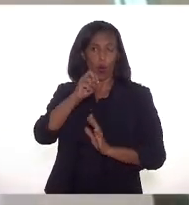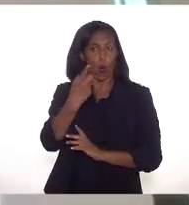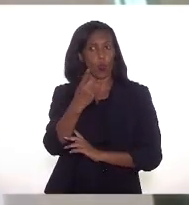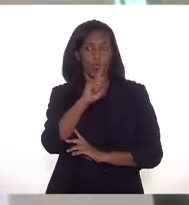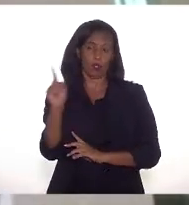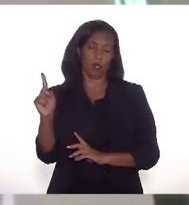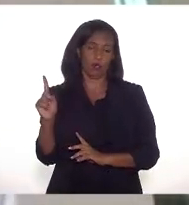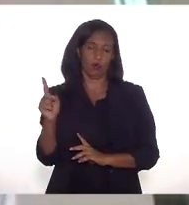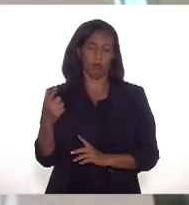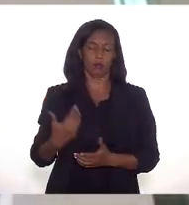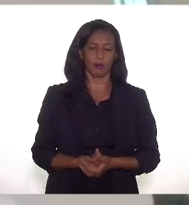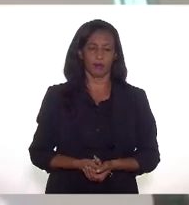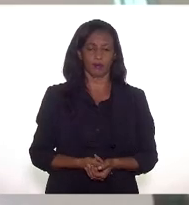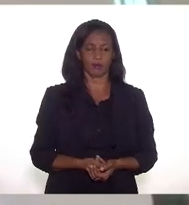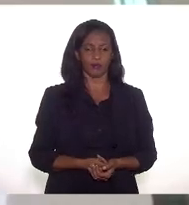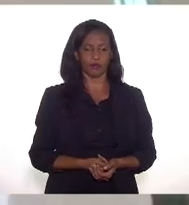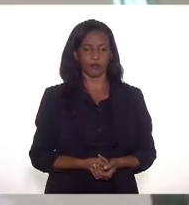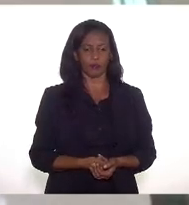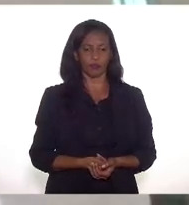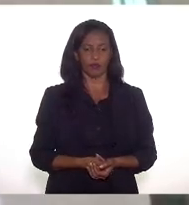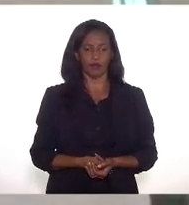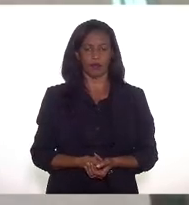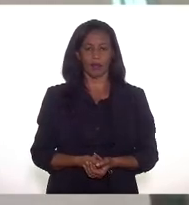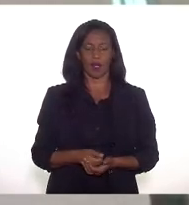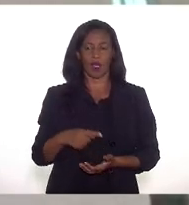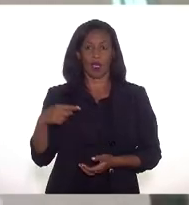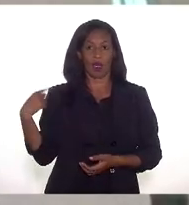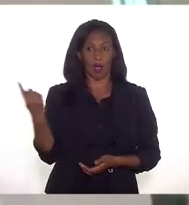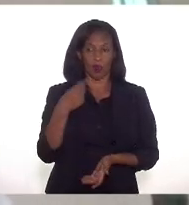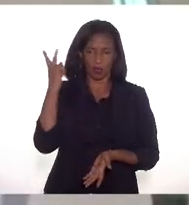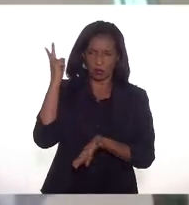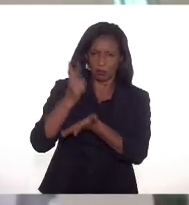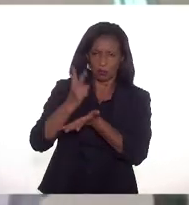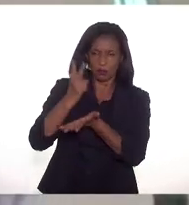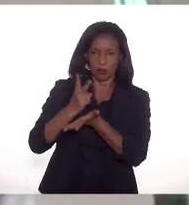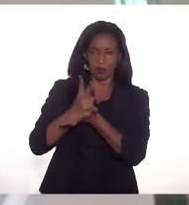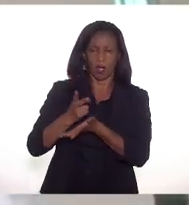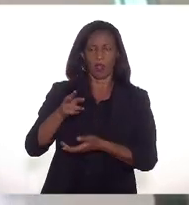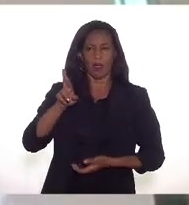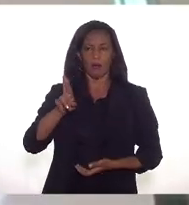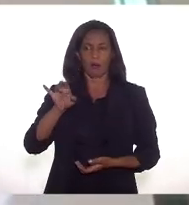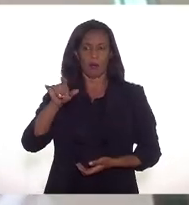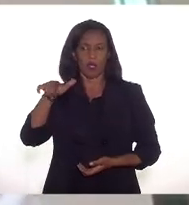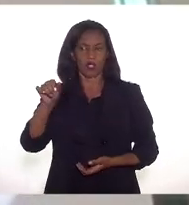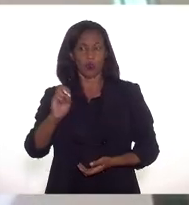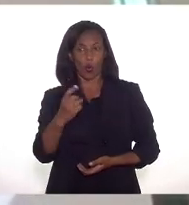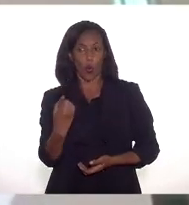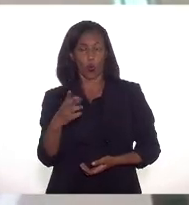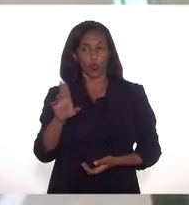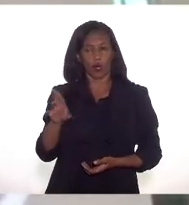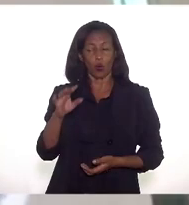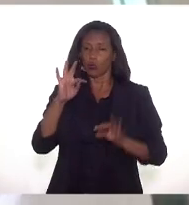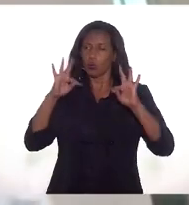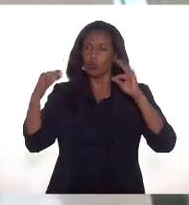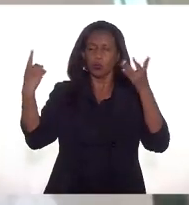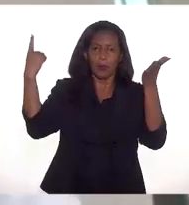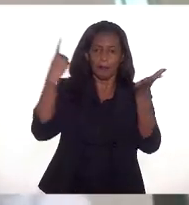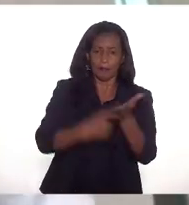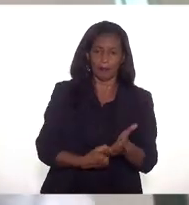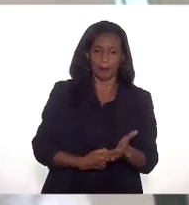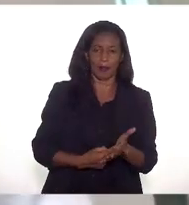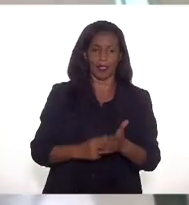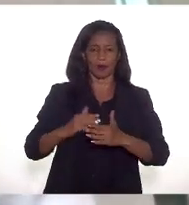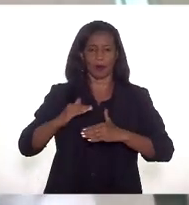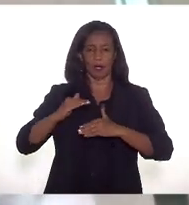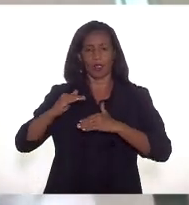Consideramos a nossa permanência no novo regime ou não? Então, assim, porque tudo isso impacta muito o